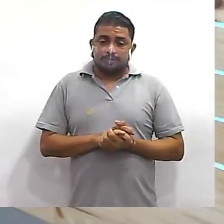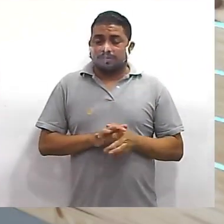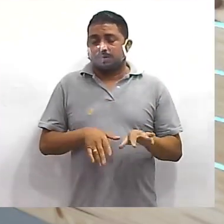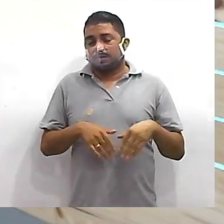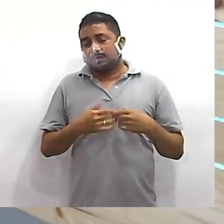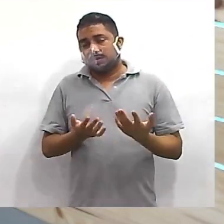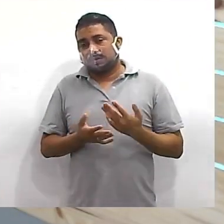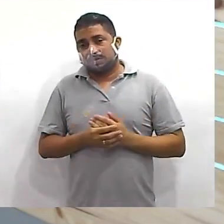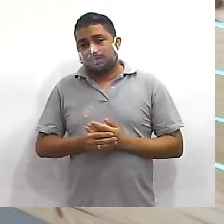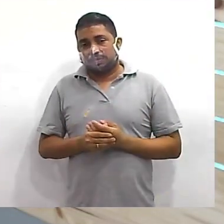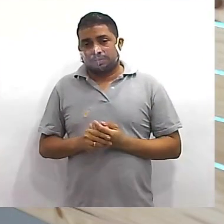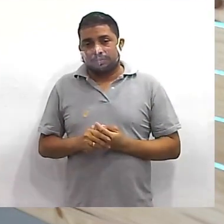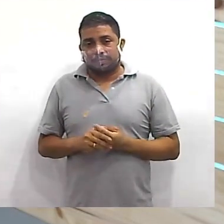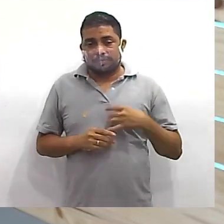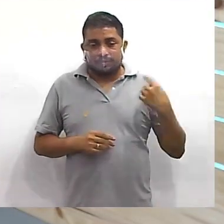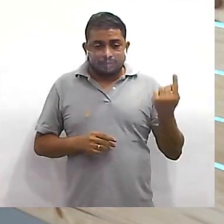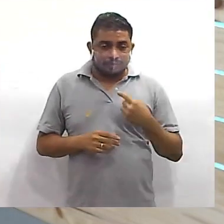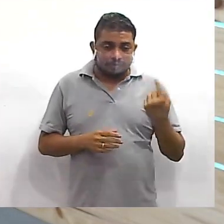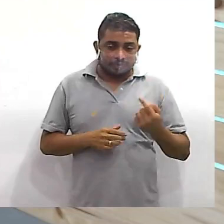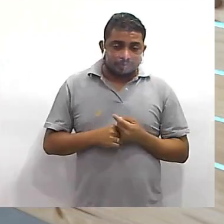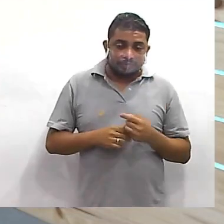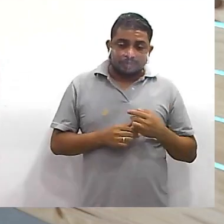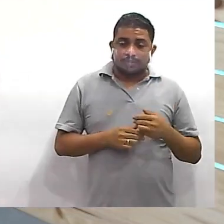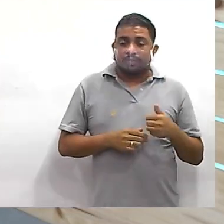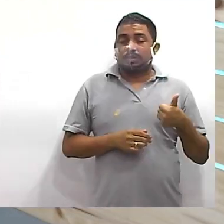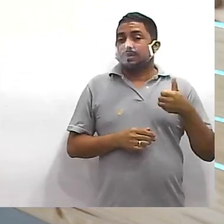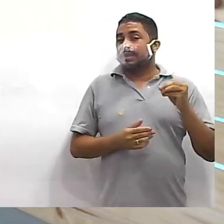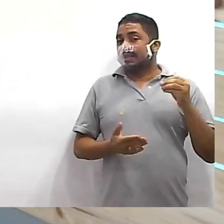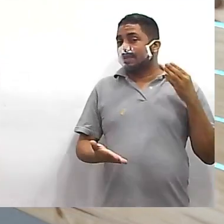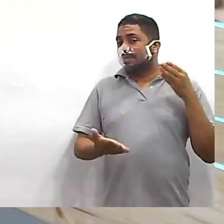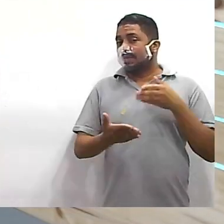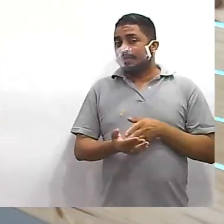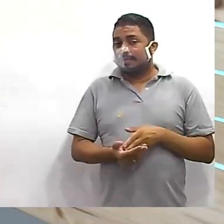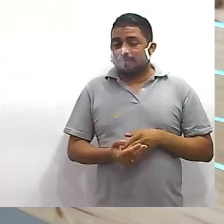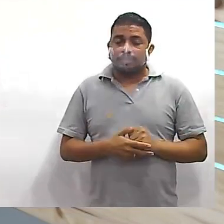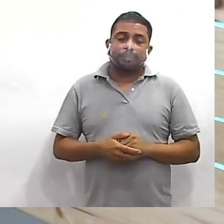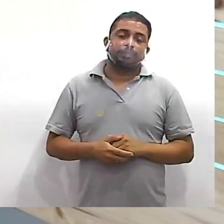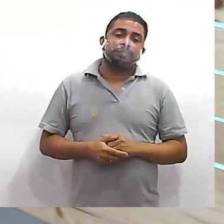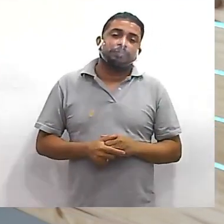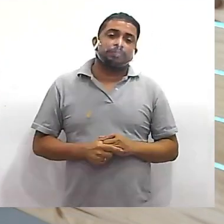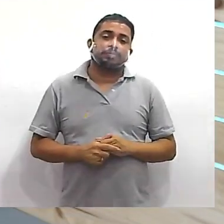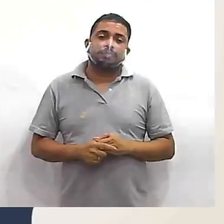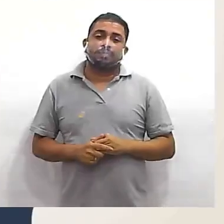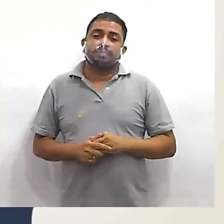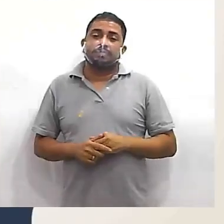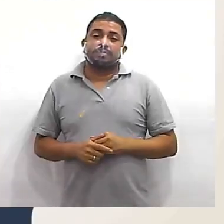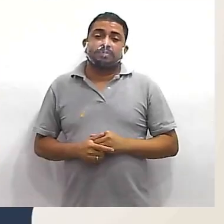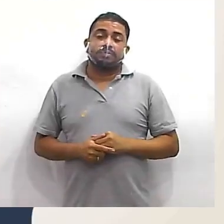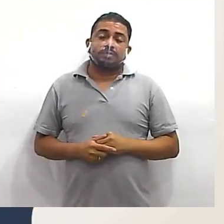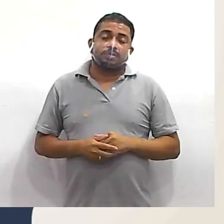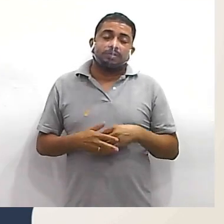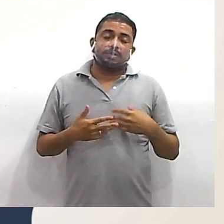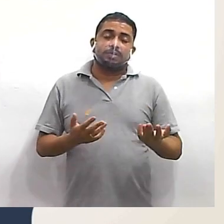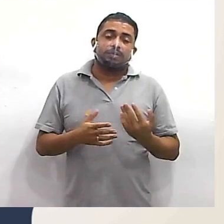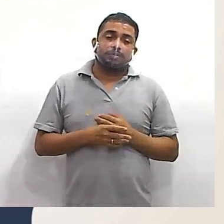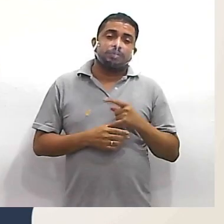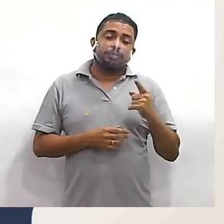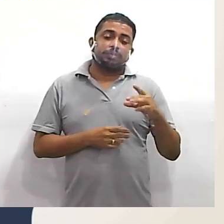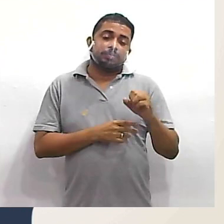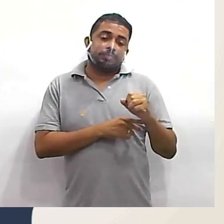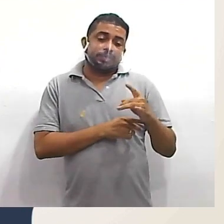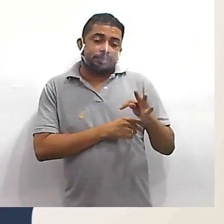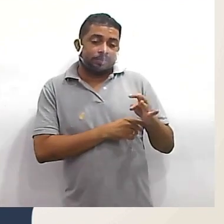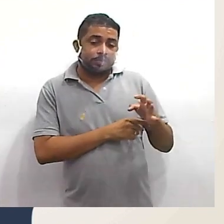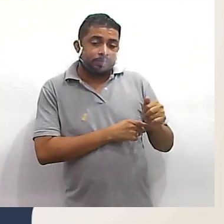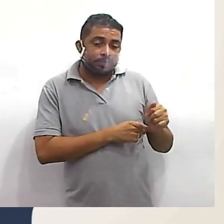Então vamos lá para a nossa décima, né? A 10ª e última competência. Então, essa competência ela